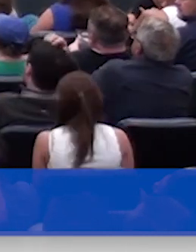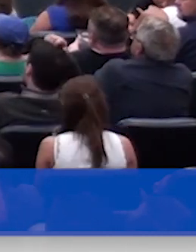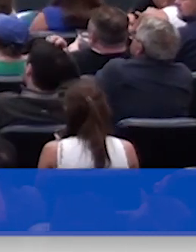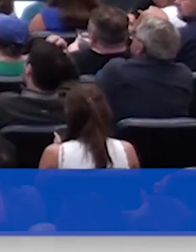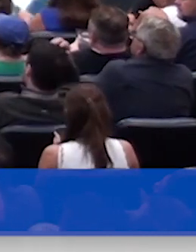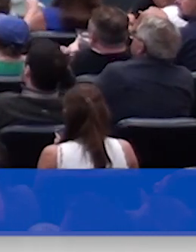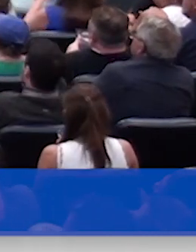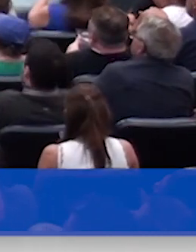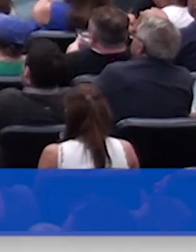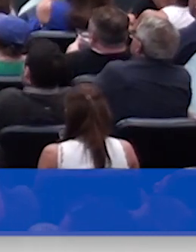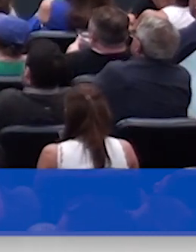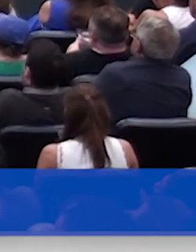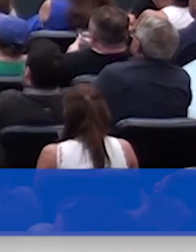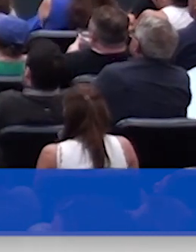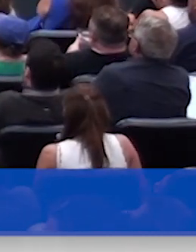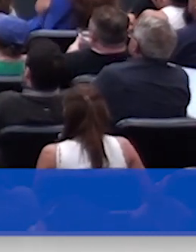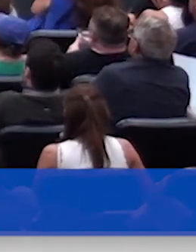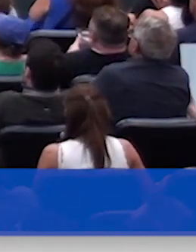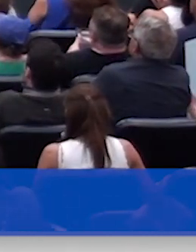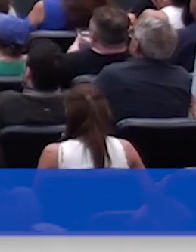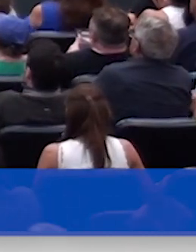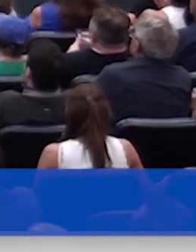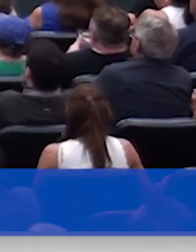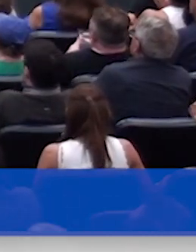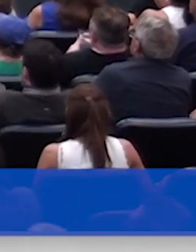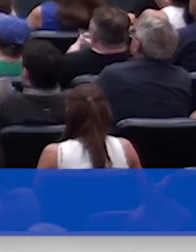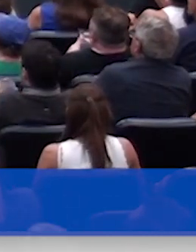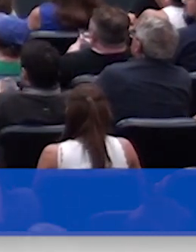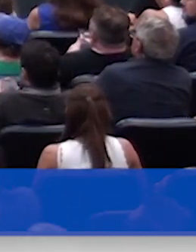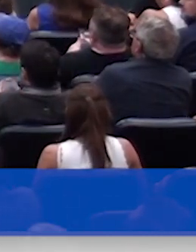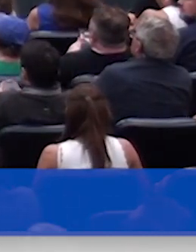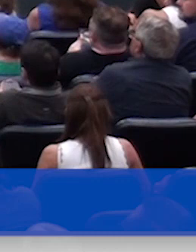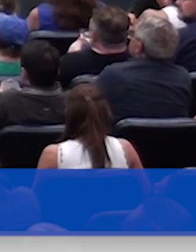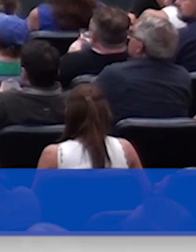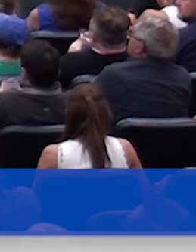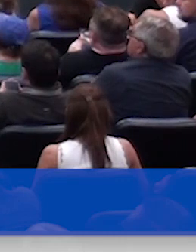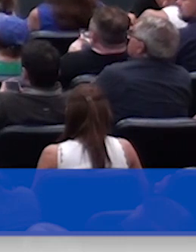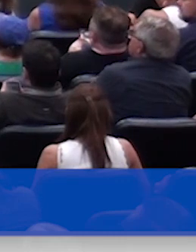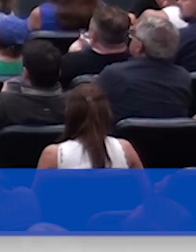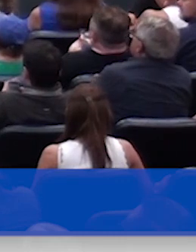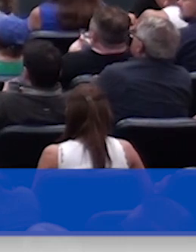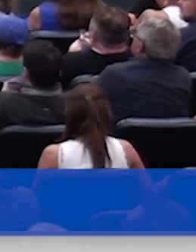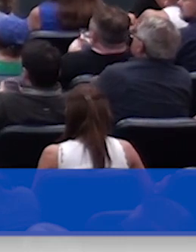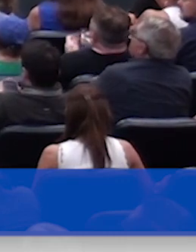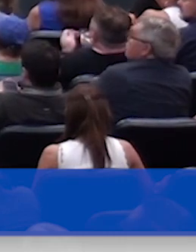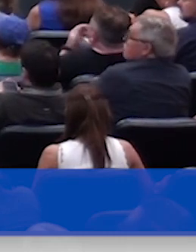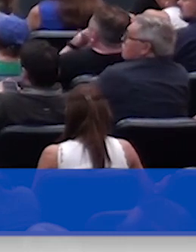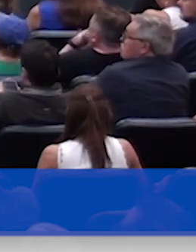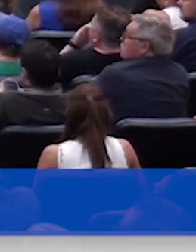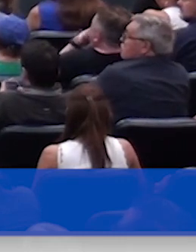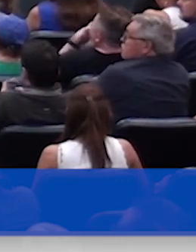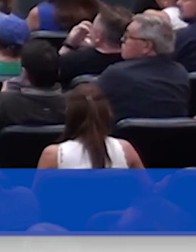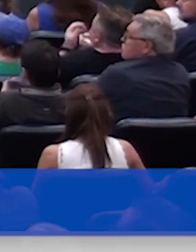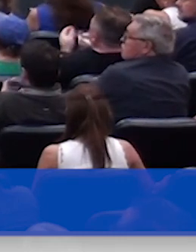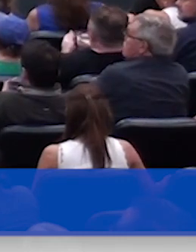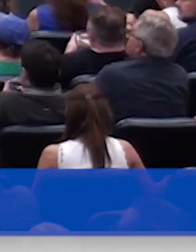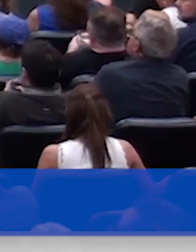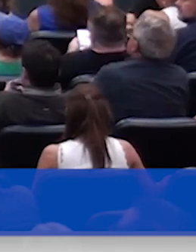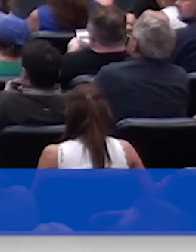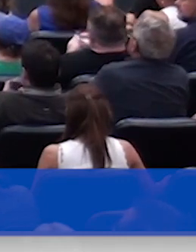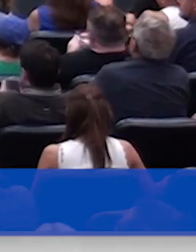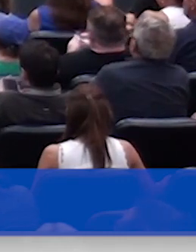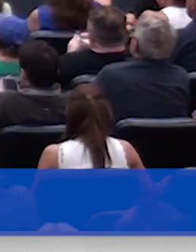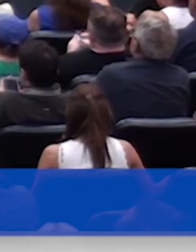certamente daqui um pouquinho vai ouvir pessoas que não concordam com a fala dele. É assim que funciona a democracia, tá